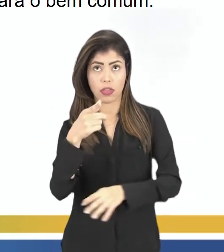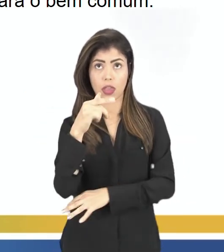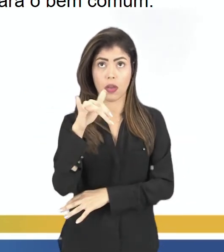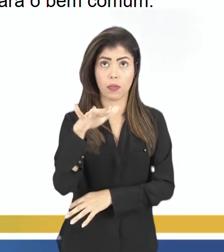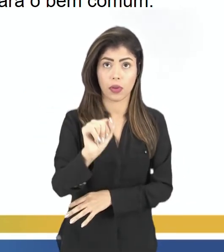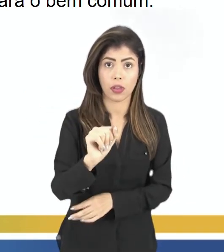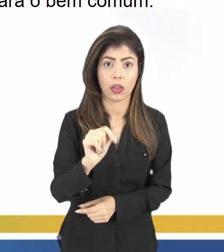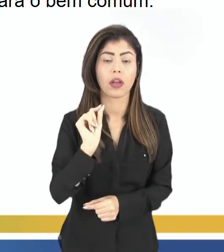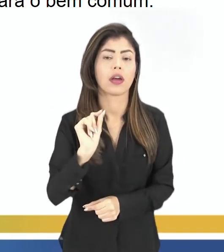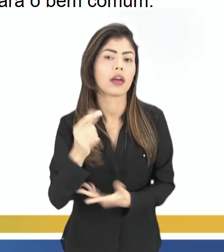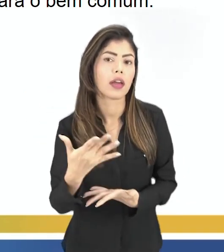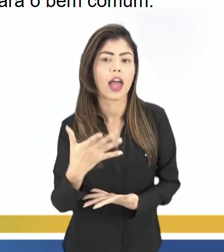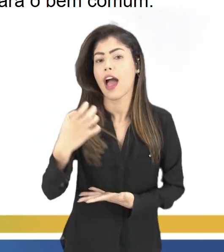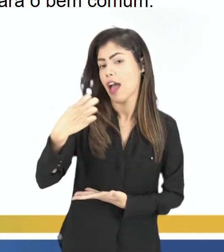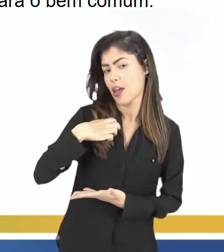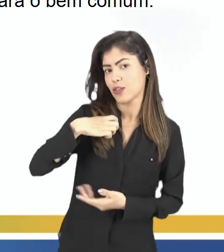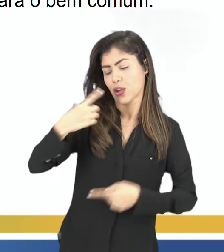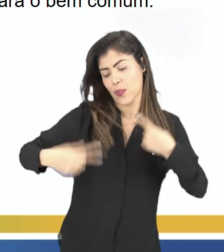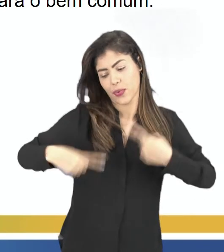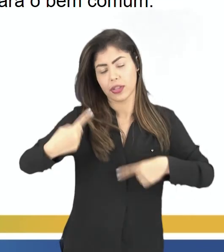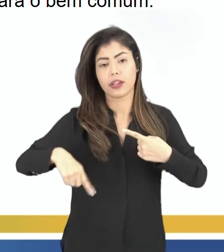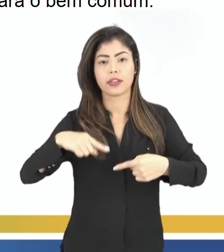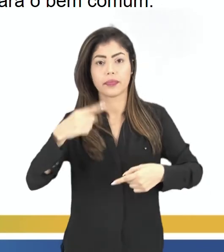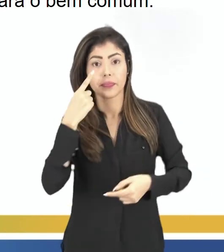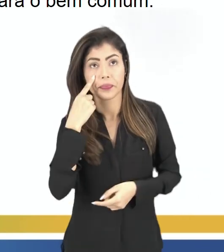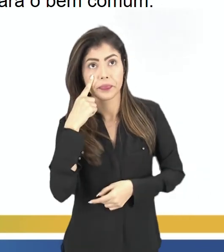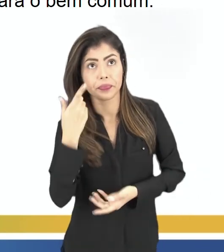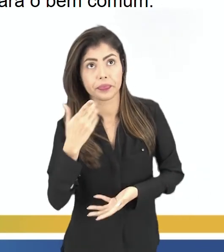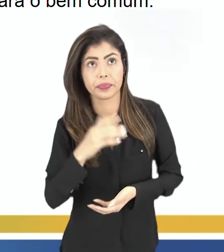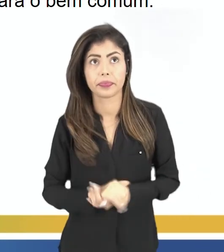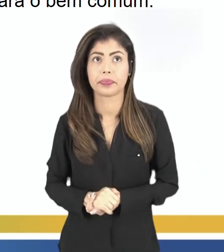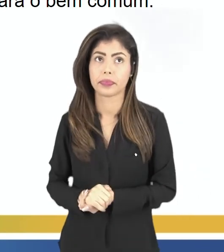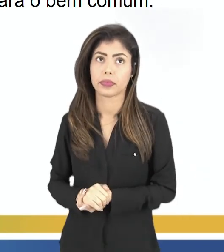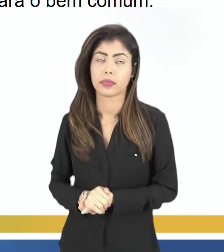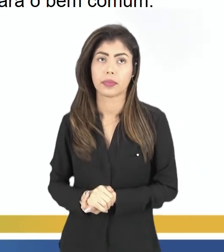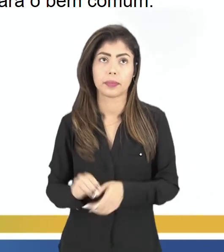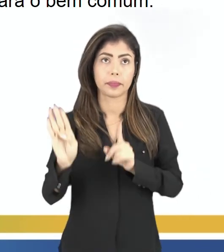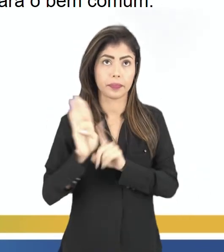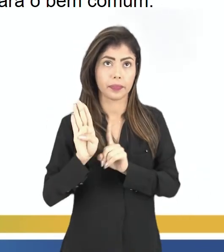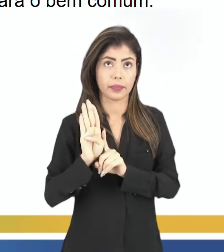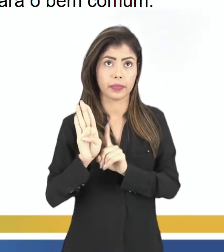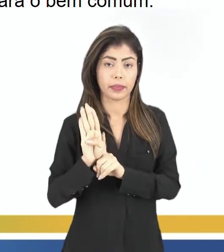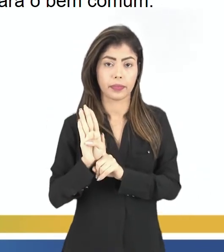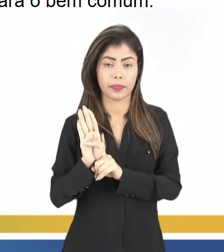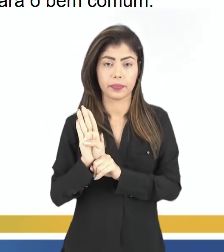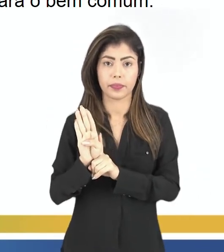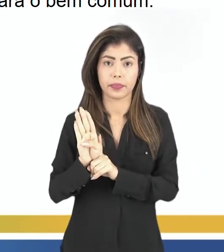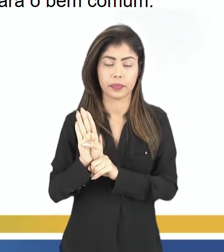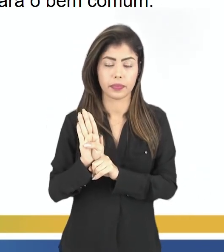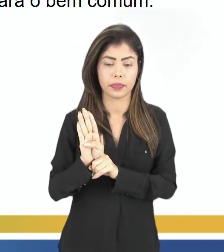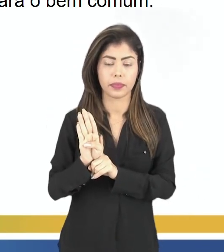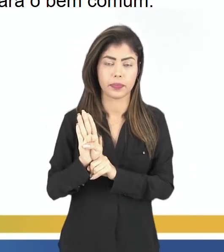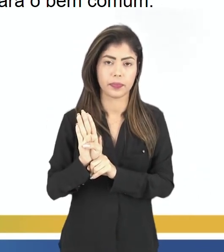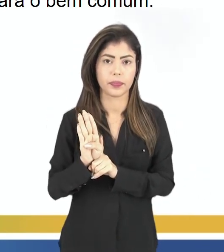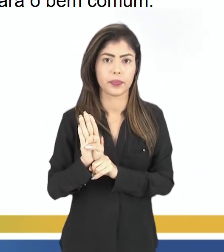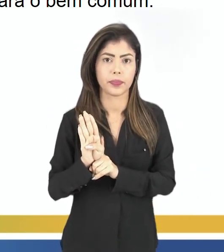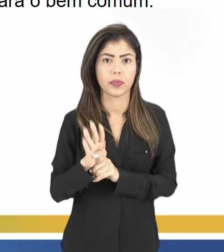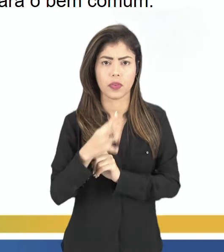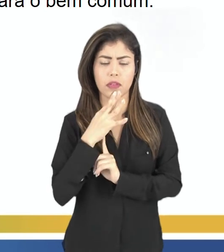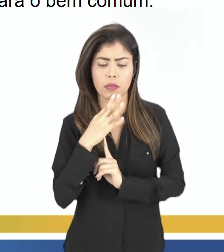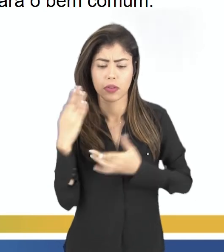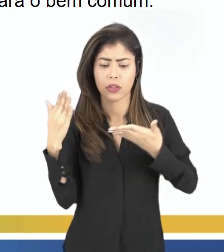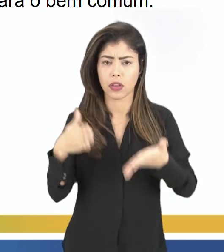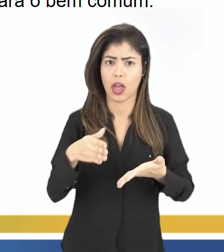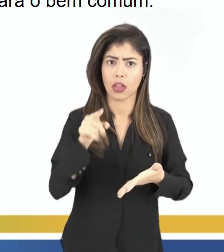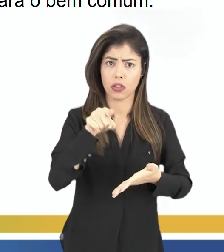polis é uma relação entre ética e política. Quer ver? Vamos examinar as alternativas? A. Eu tenho conhecimento